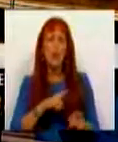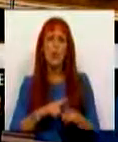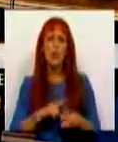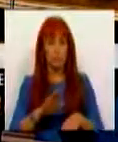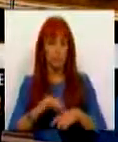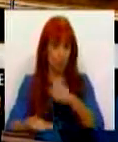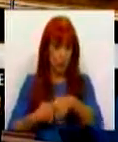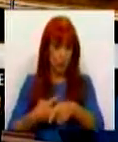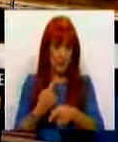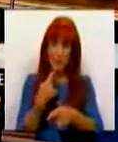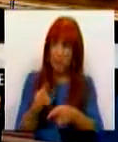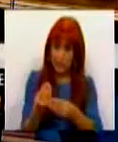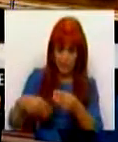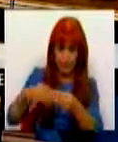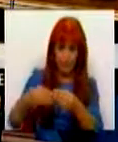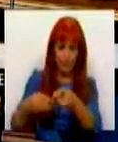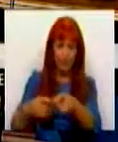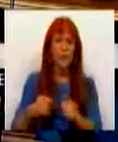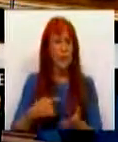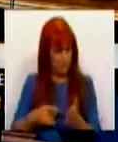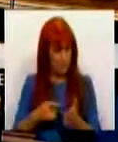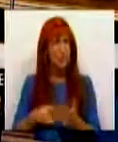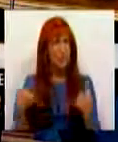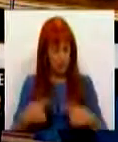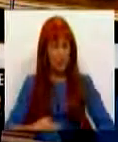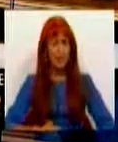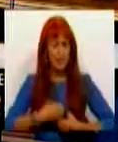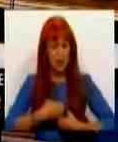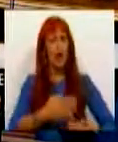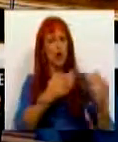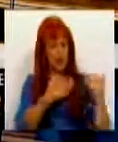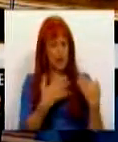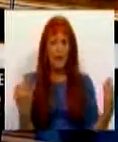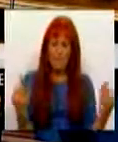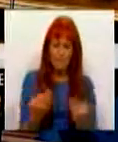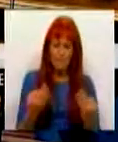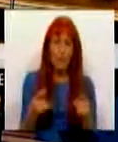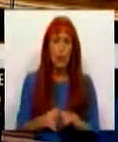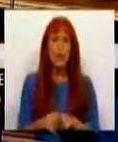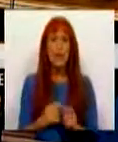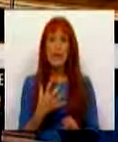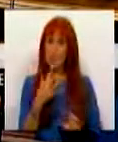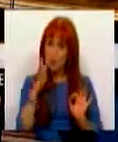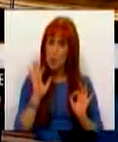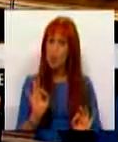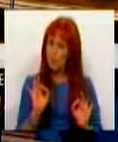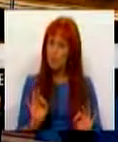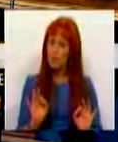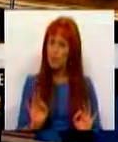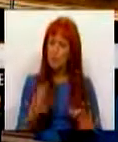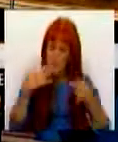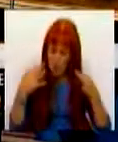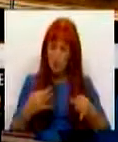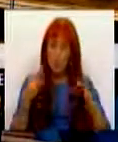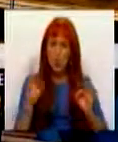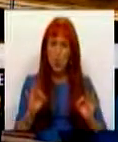sequência aditar que precisamos de ter sentido de responsabilidade e escrúpulo.